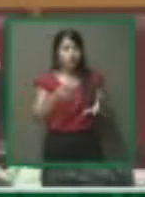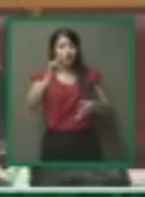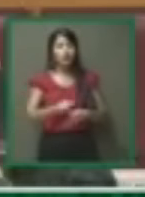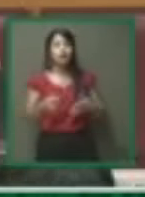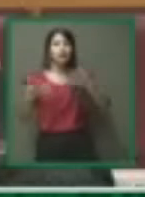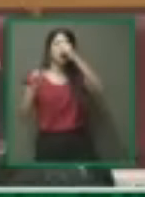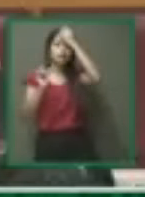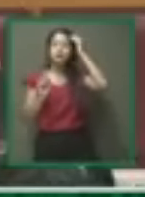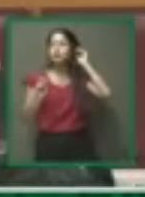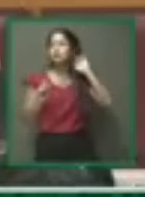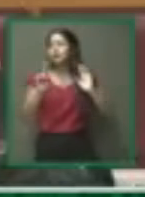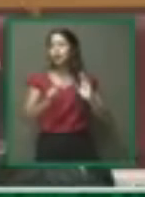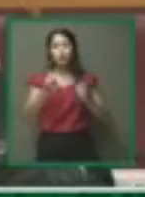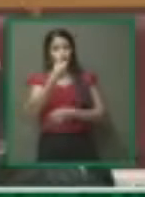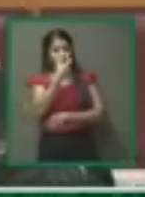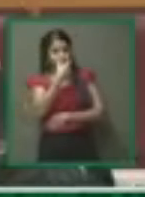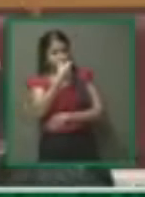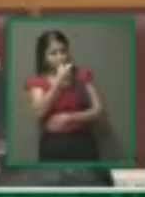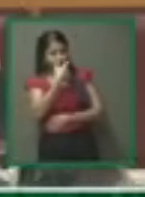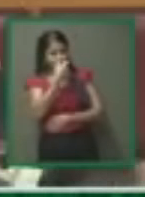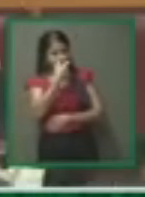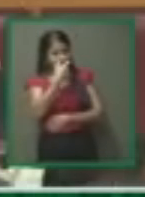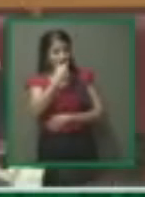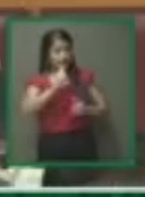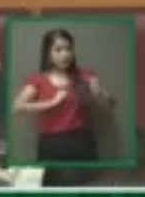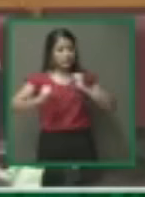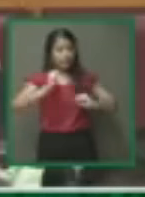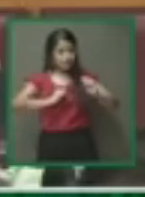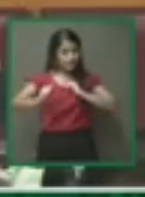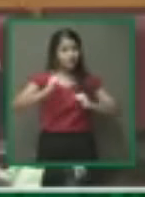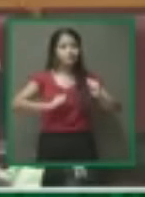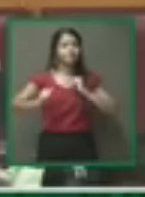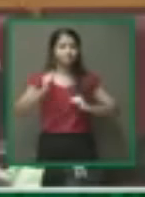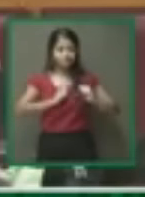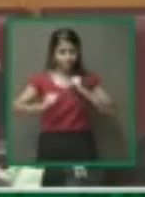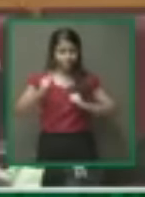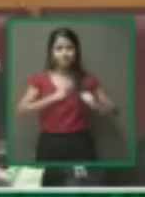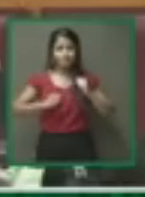eu faço uso de medicamentos para ansiedade, né?